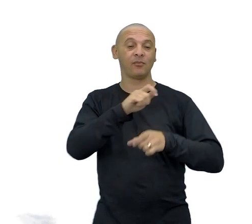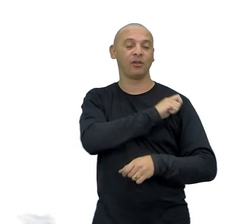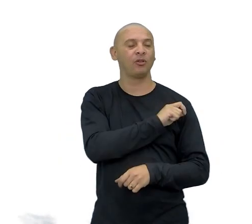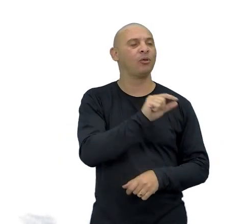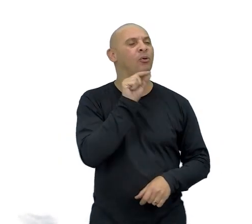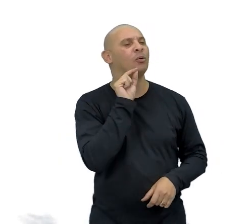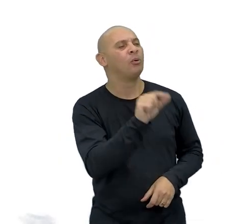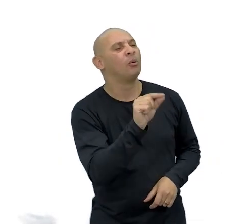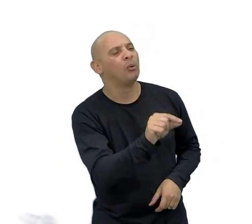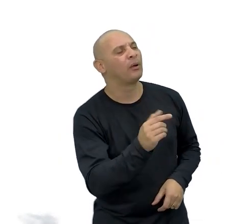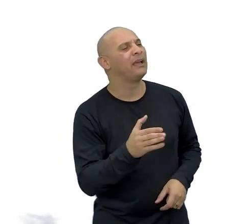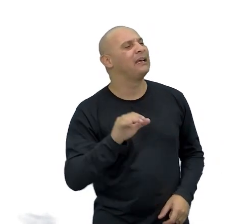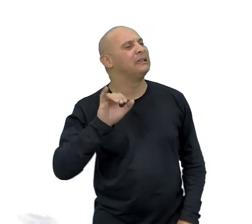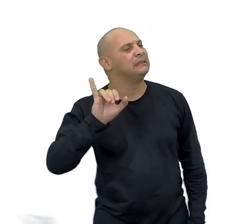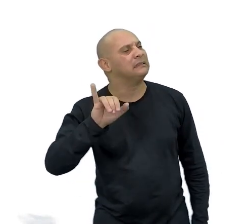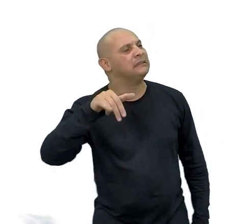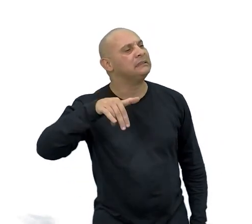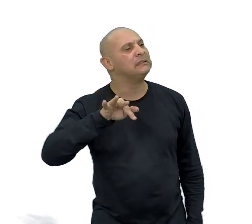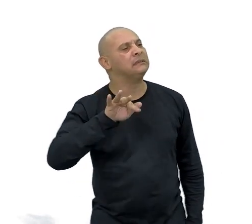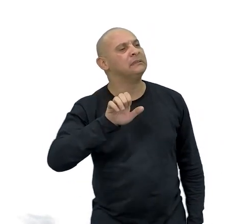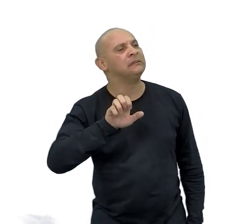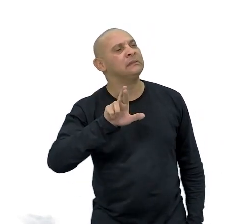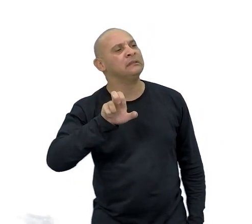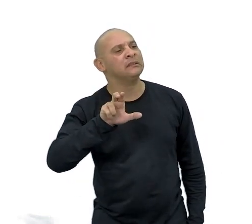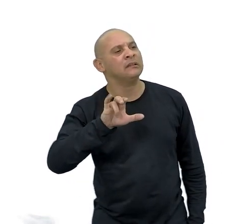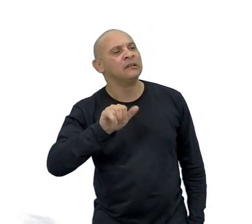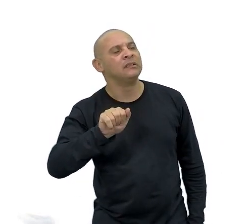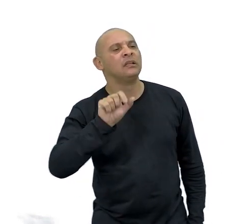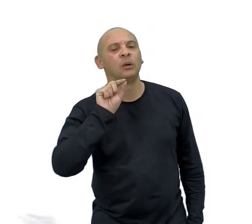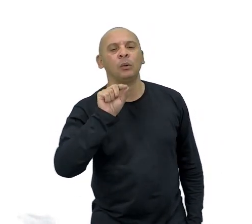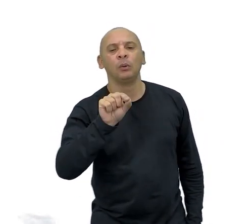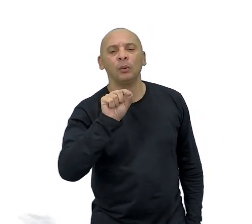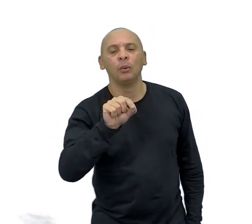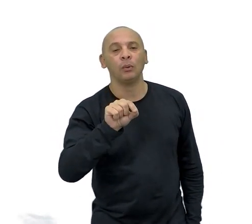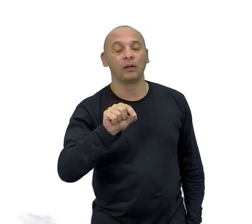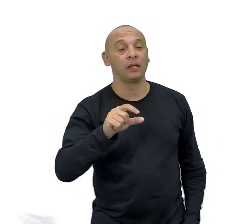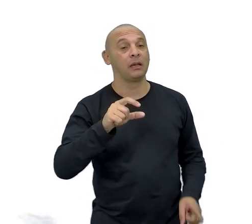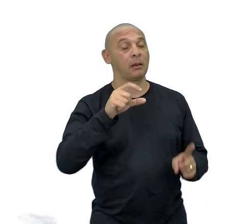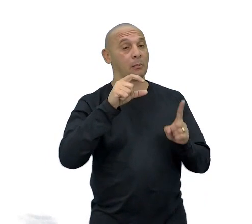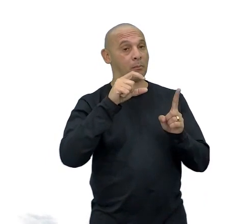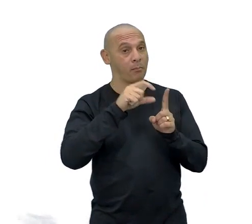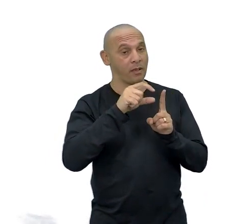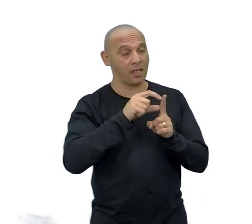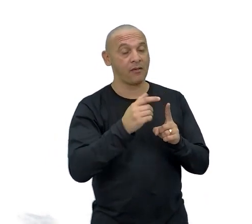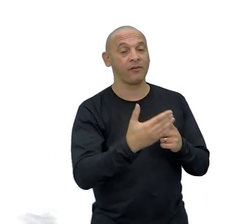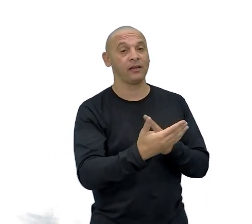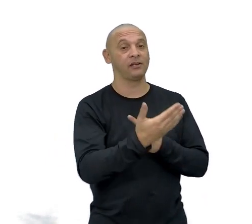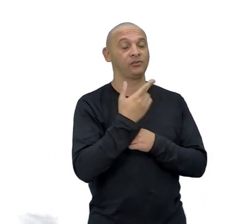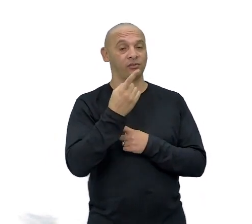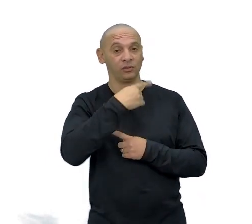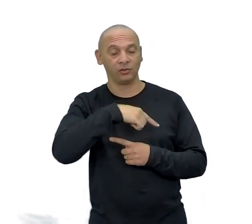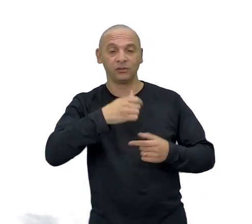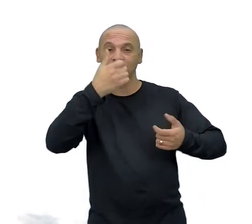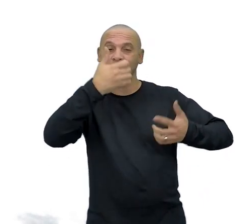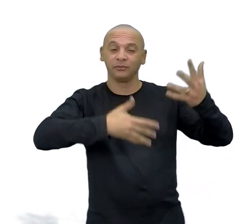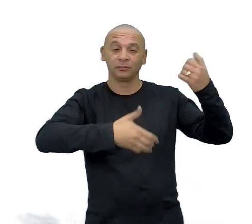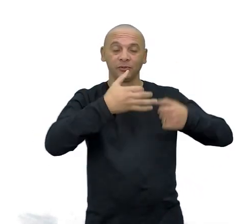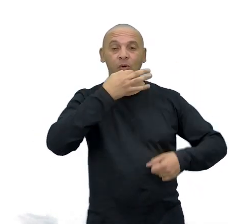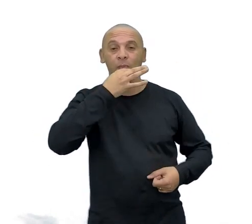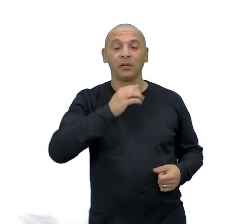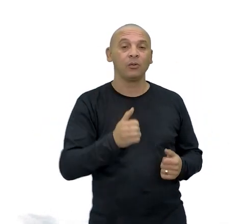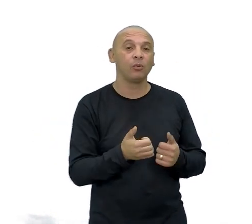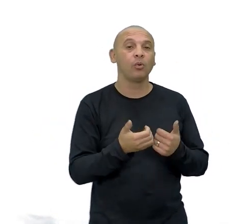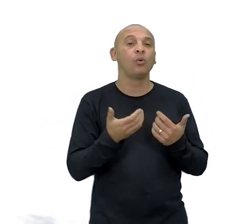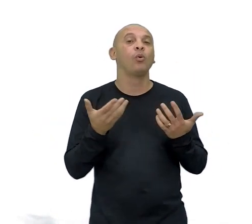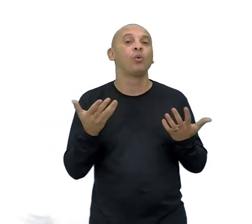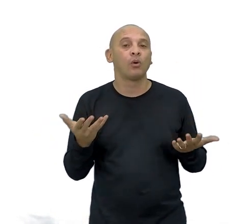é fazer uma inferência? A palavra destacada nos permite fazer inferências.